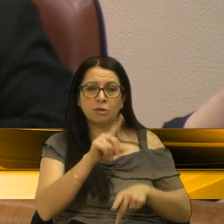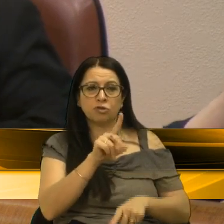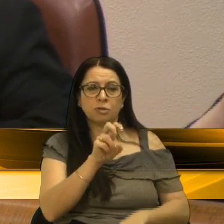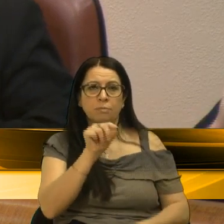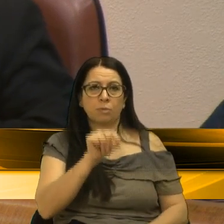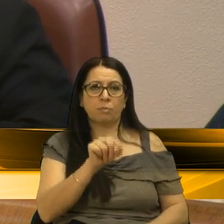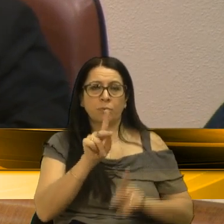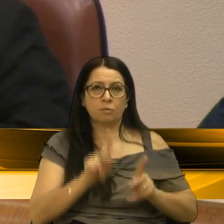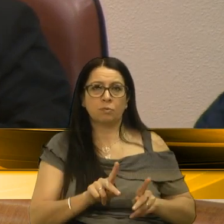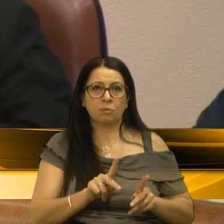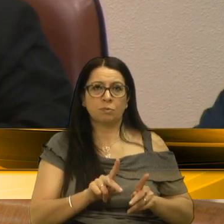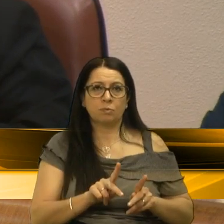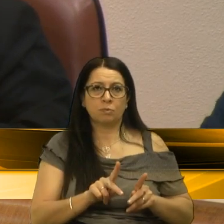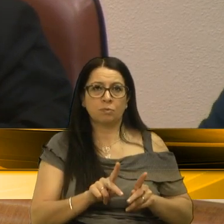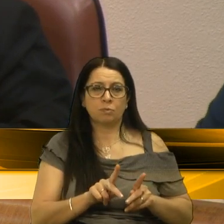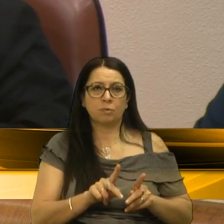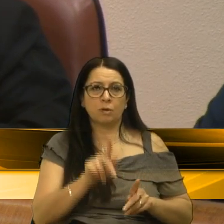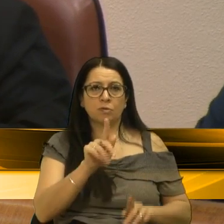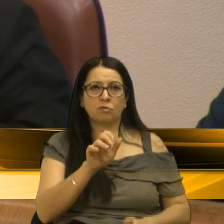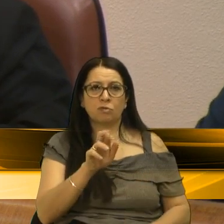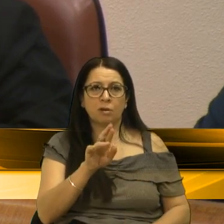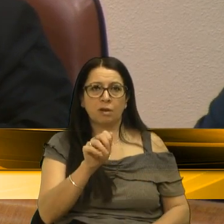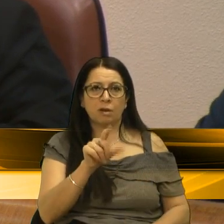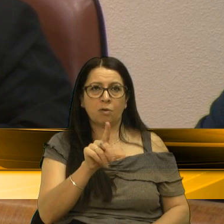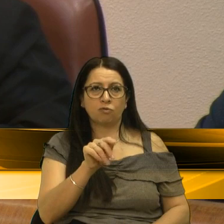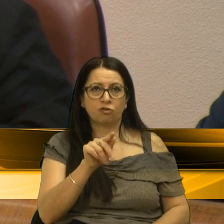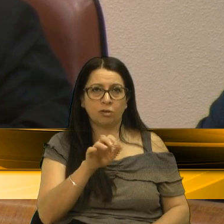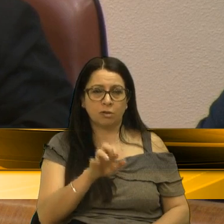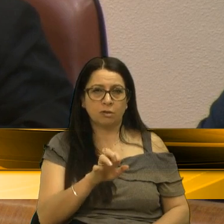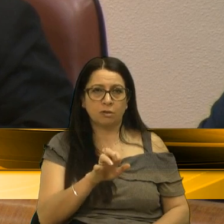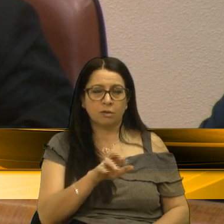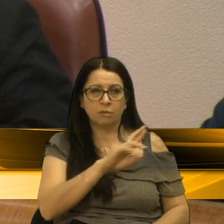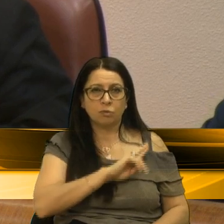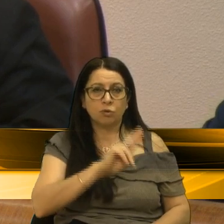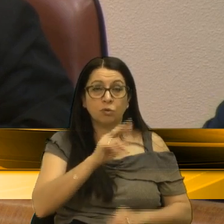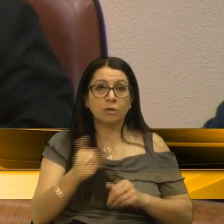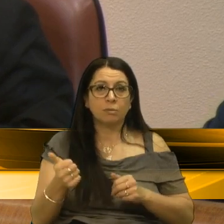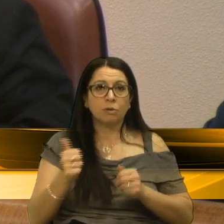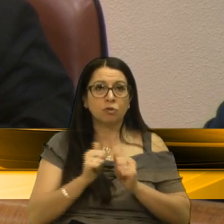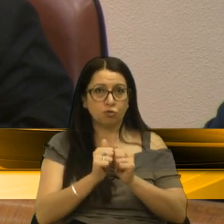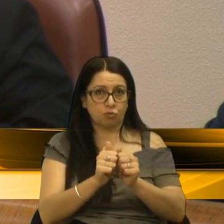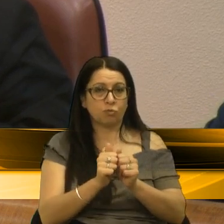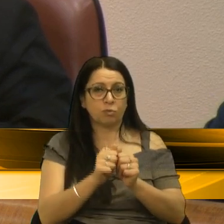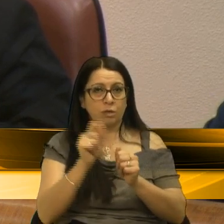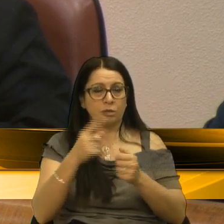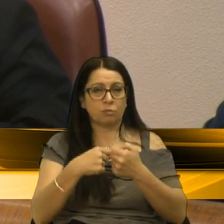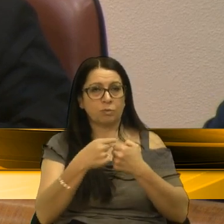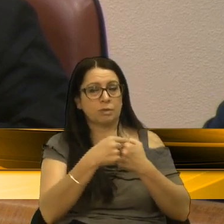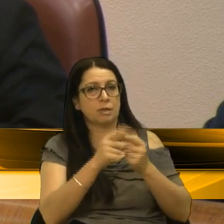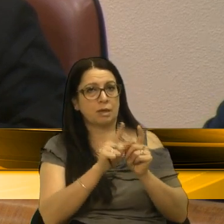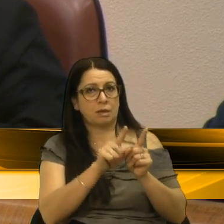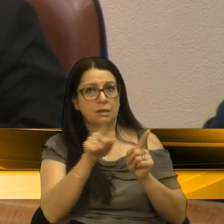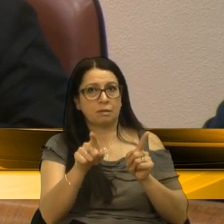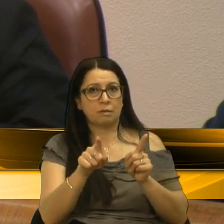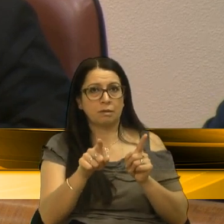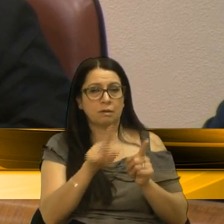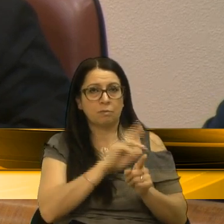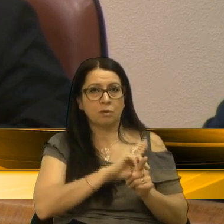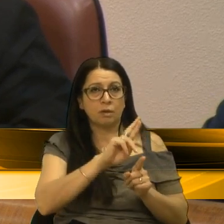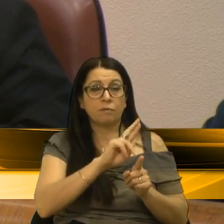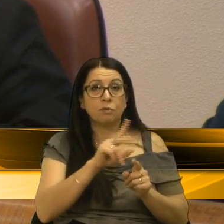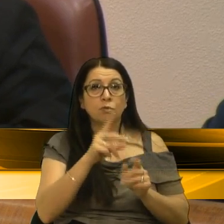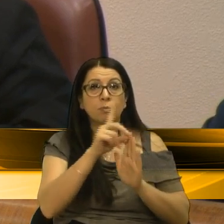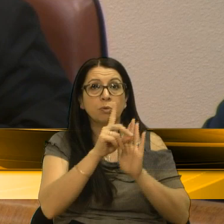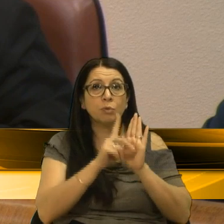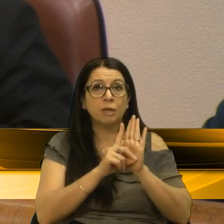No depoimento da doutora Geraldine Golo de Oliveira, procuradora adjunta do município, ela declarou que, quanto ao